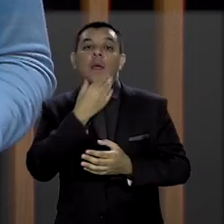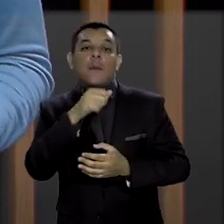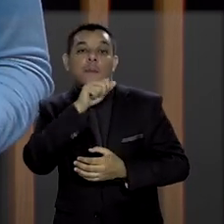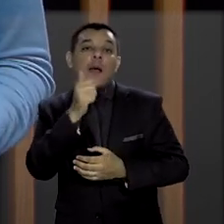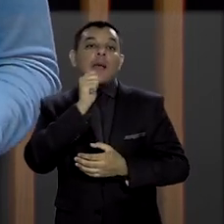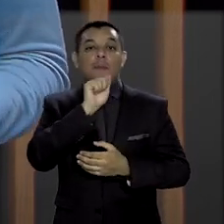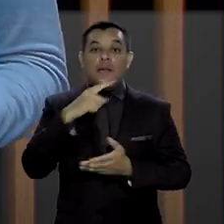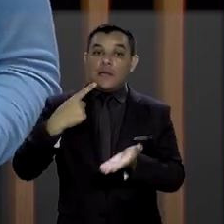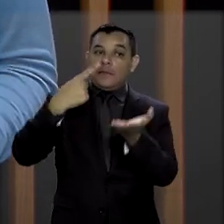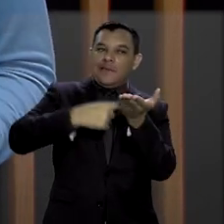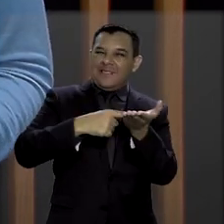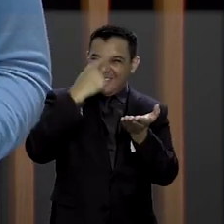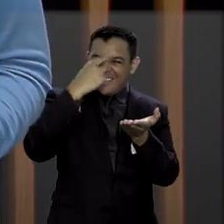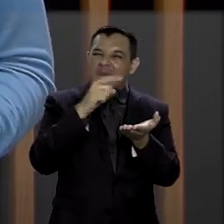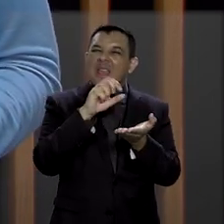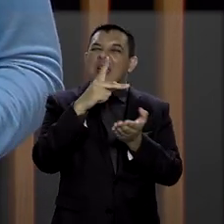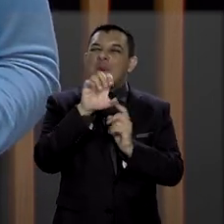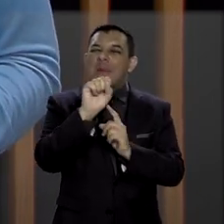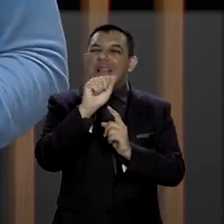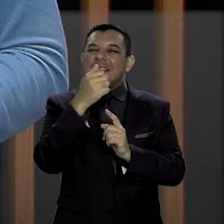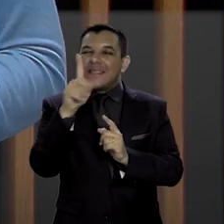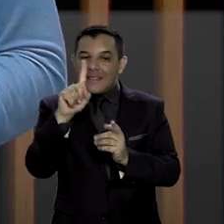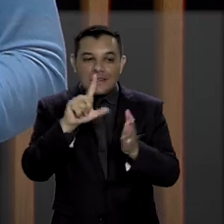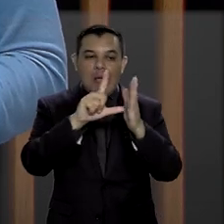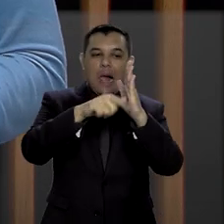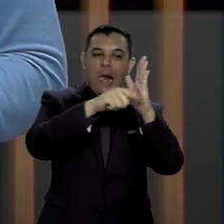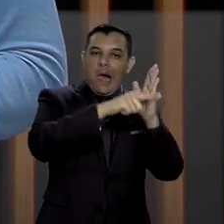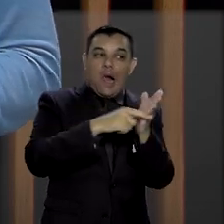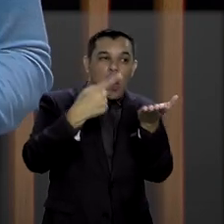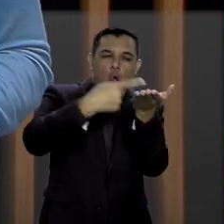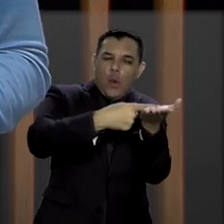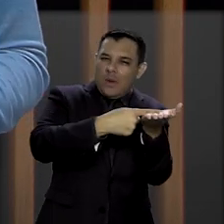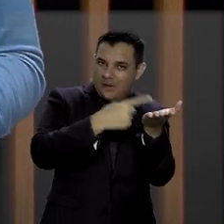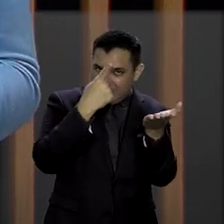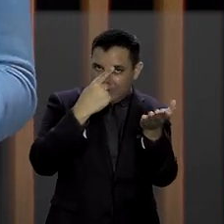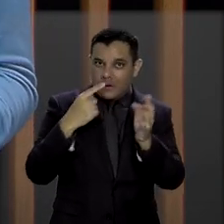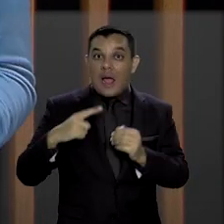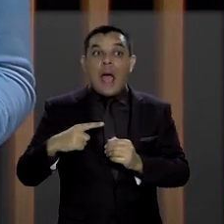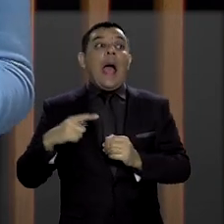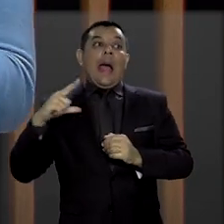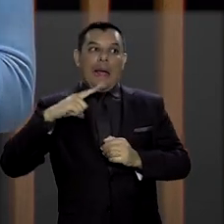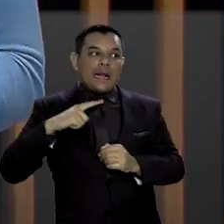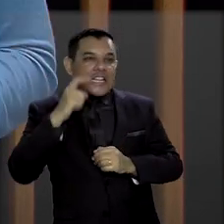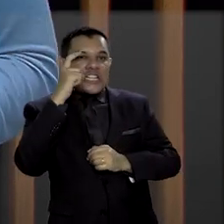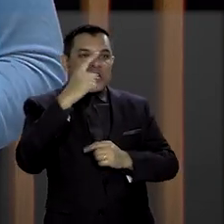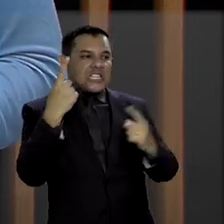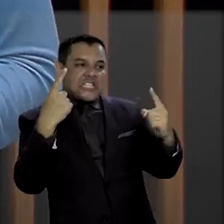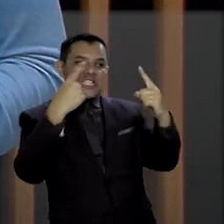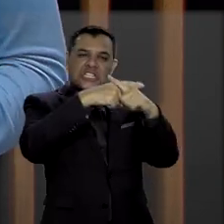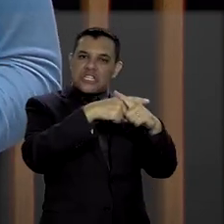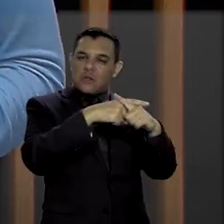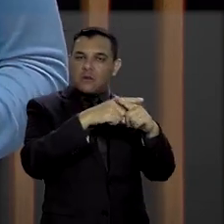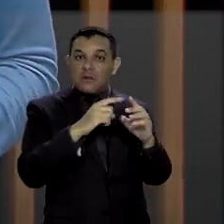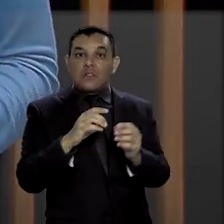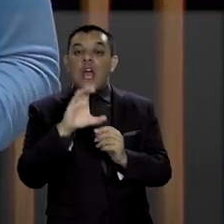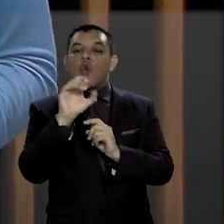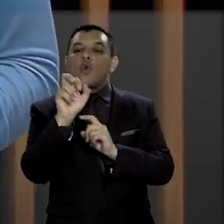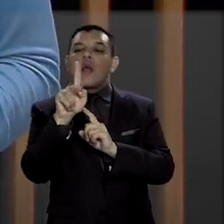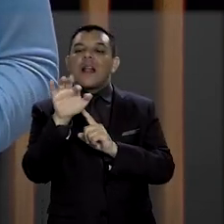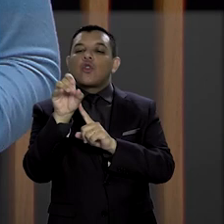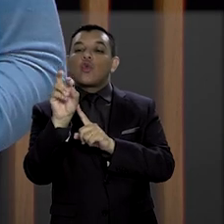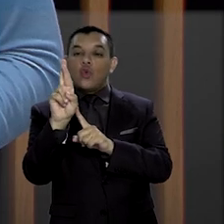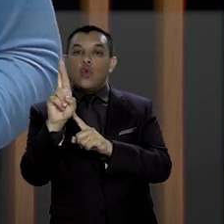fecharem acordo sobre parcelas de pensão alimentícia atrasada não configura por si só conflito de interesses capaz